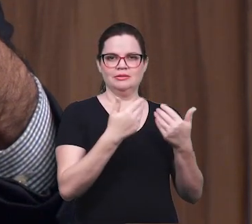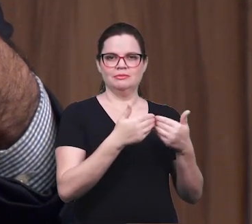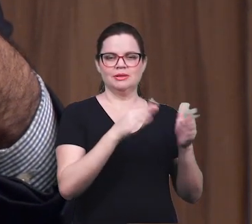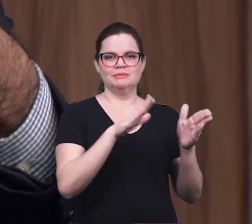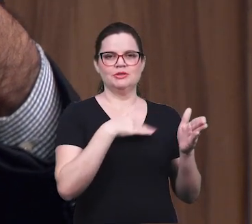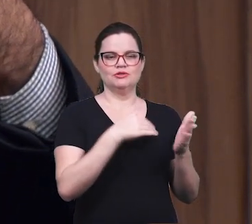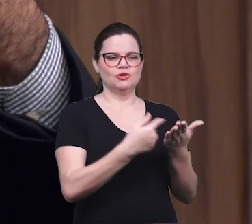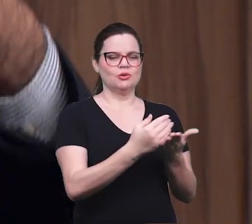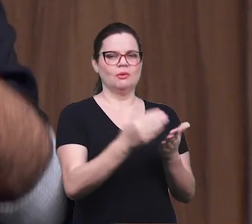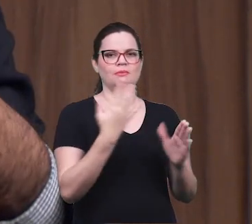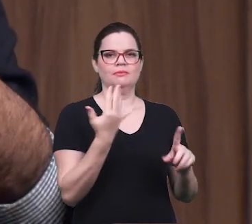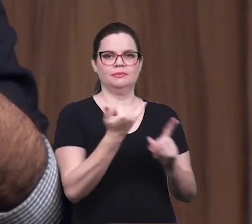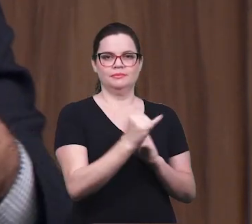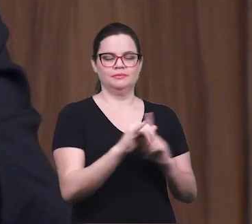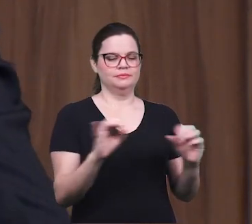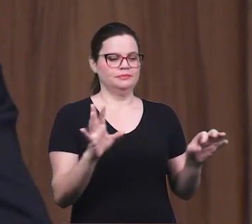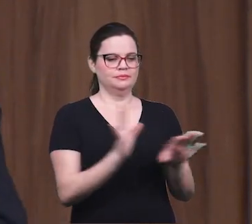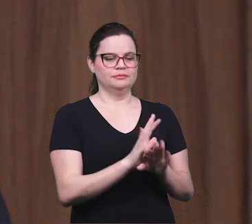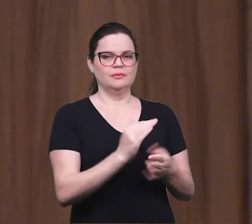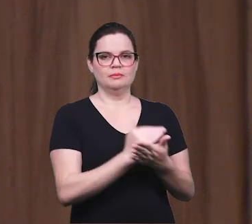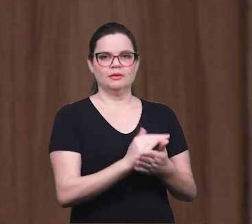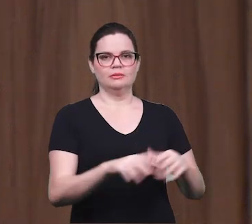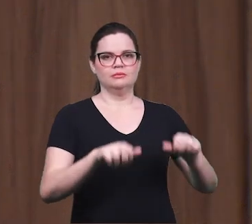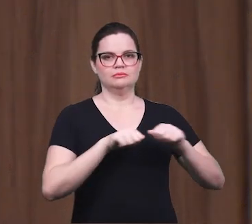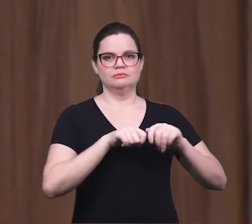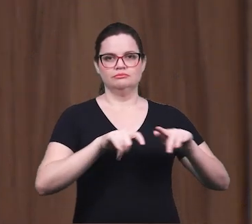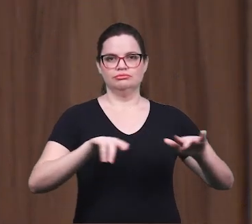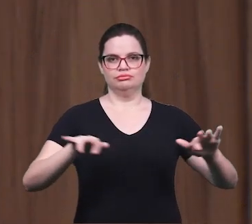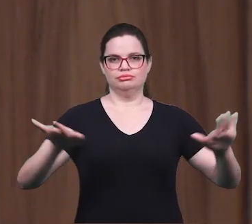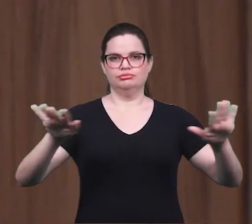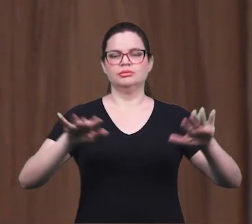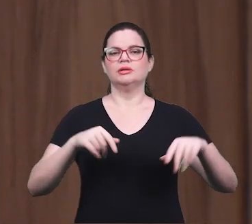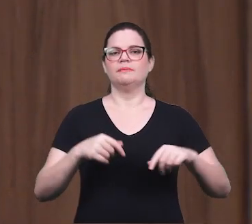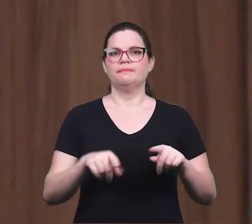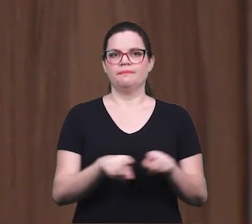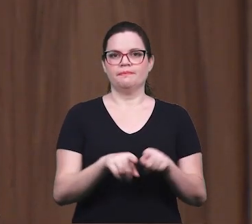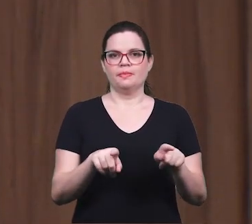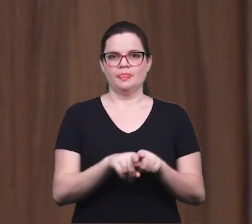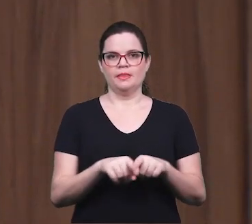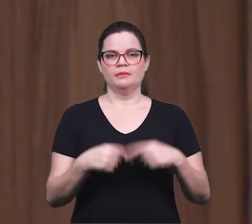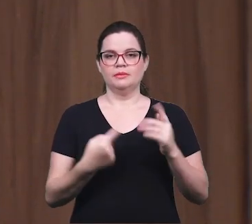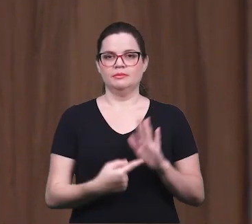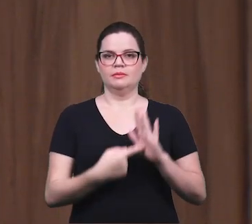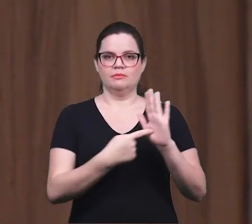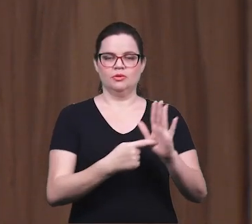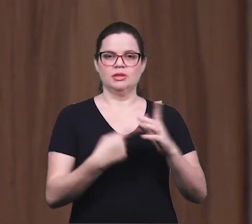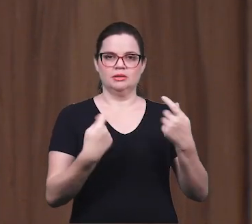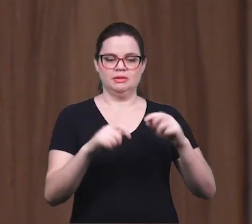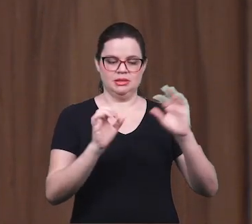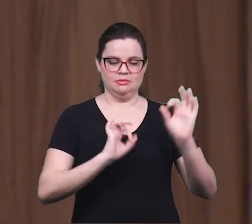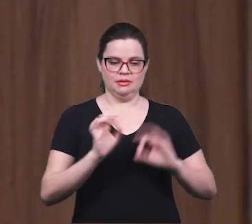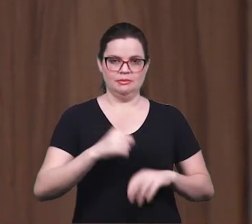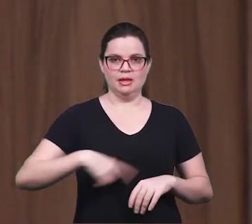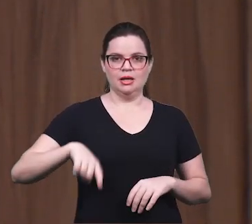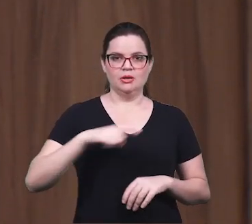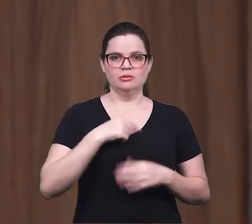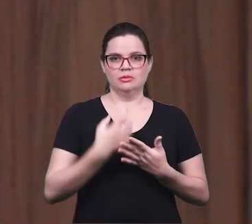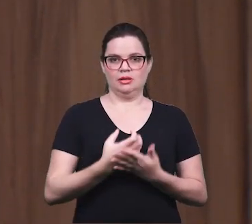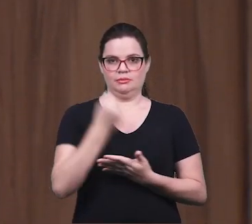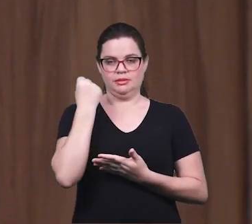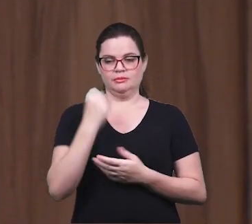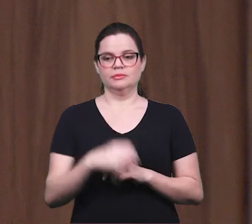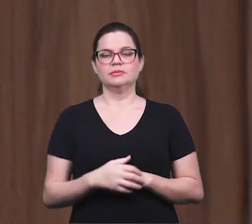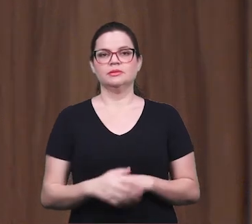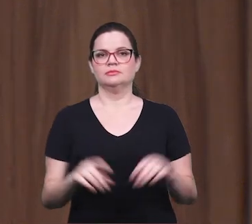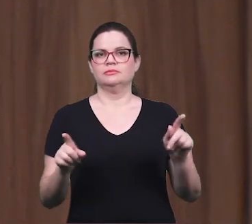a igreja pronta para o arrebatamento, como o Senhor Jesus quer ver. Agora, em